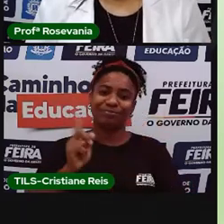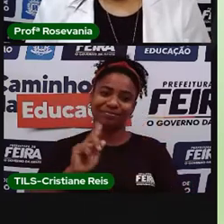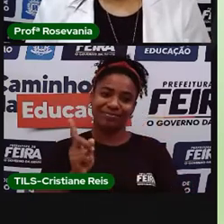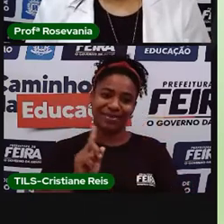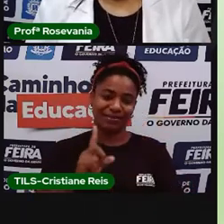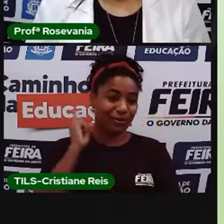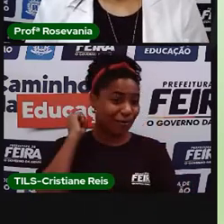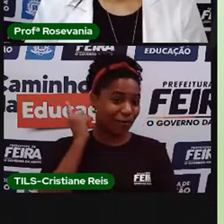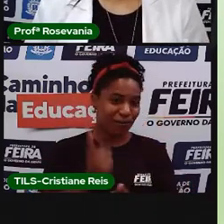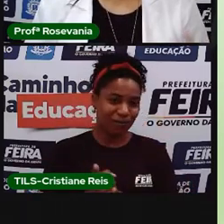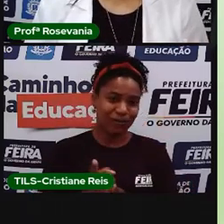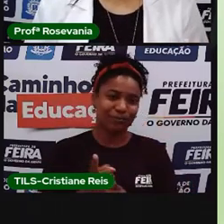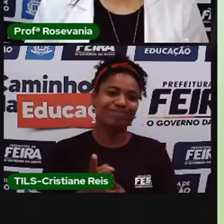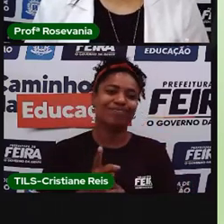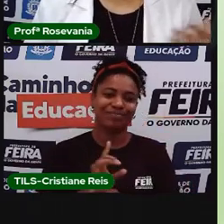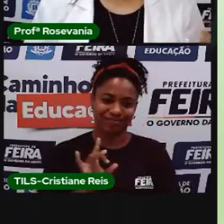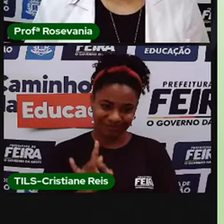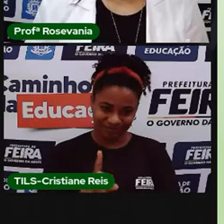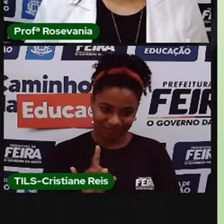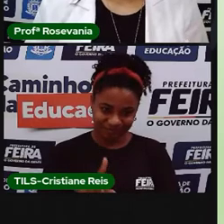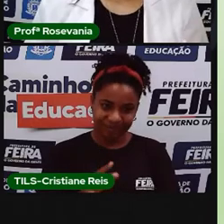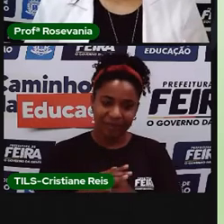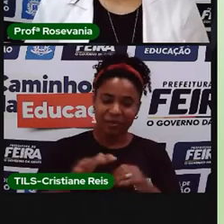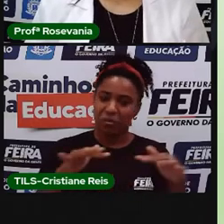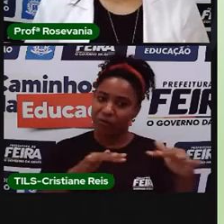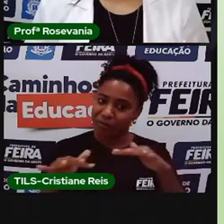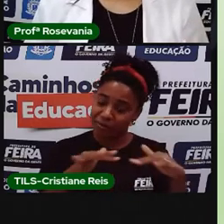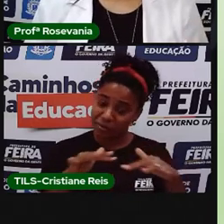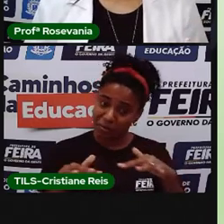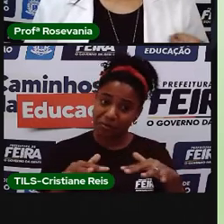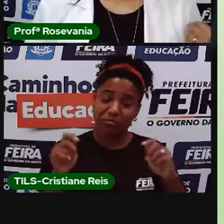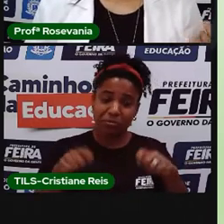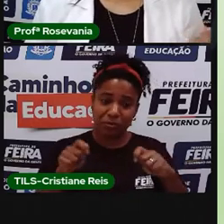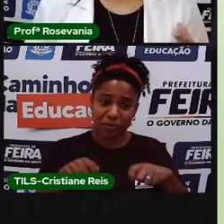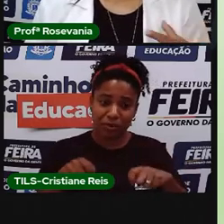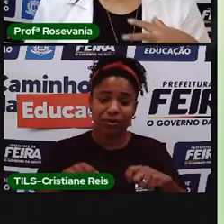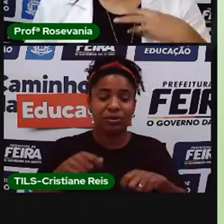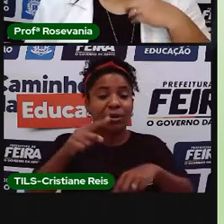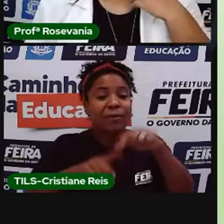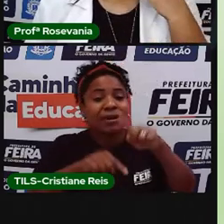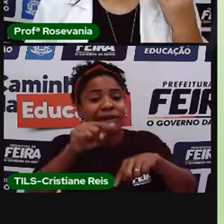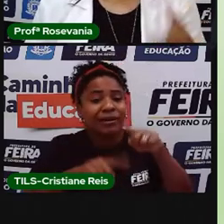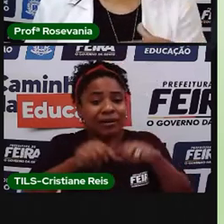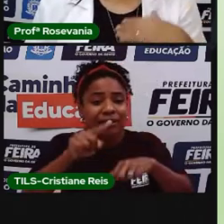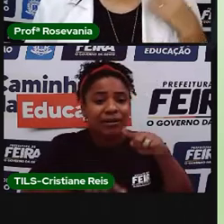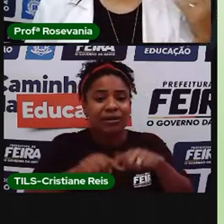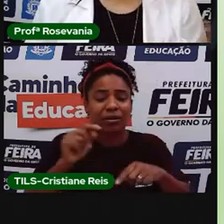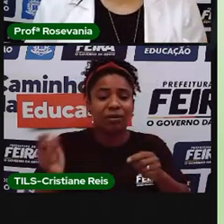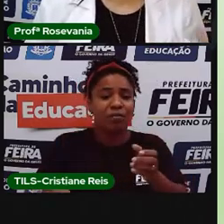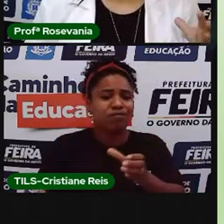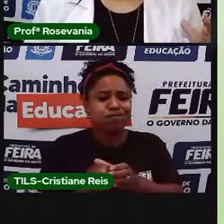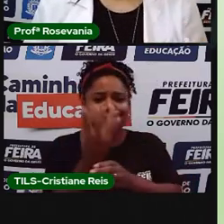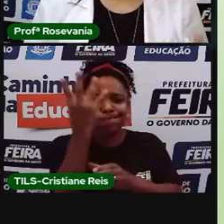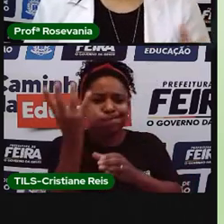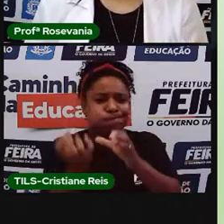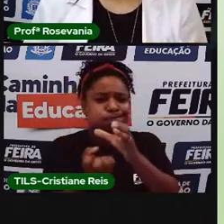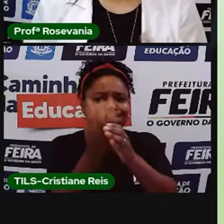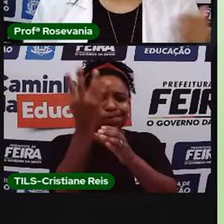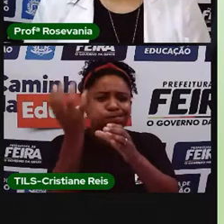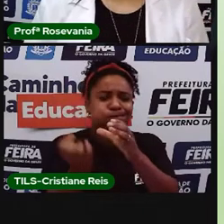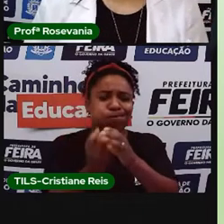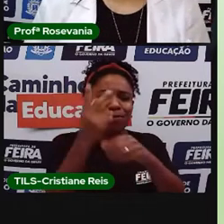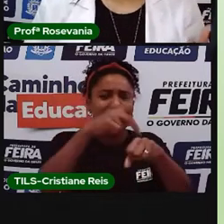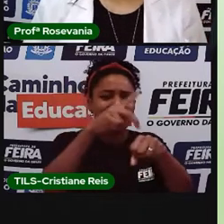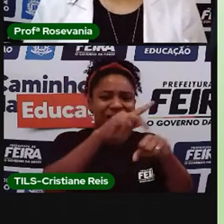foi encontrado lá. A gente sabe com a movimentação, né, de material, de vulcão, de tudo, ou até